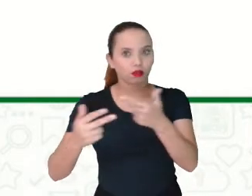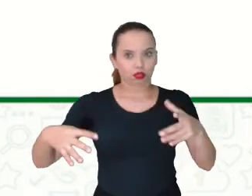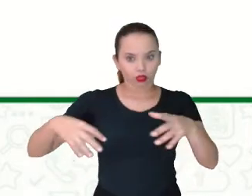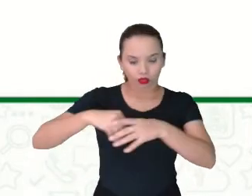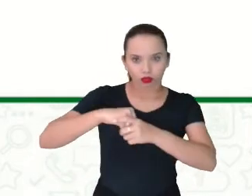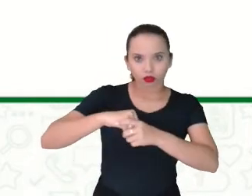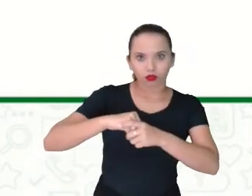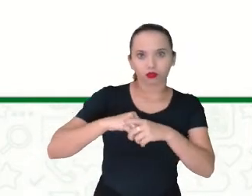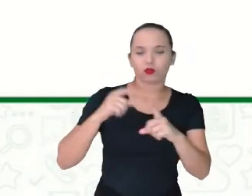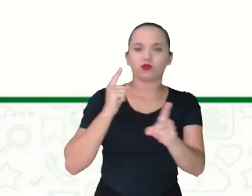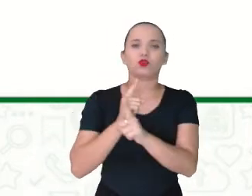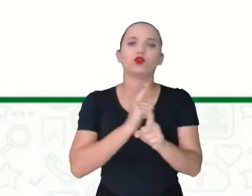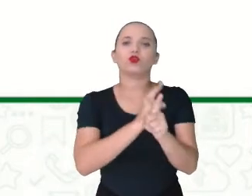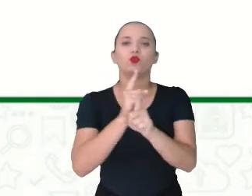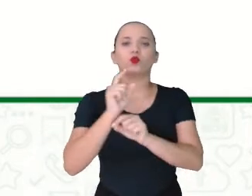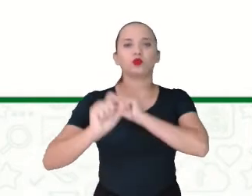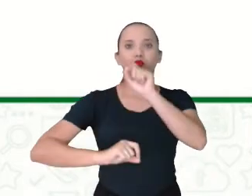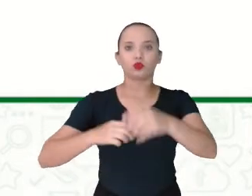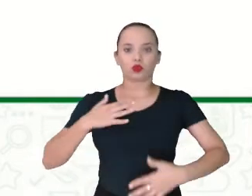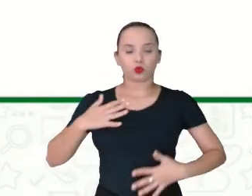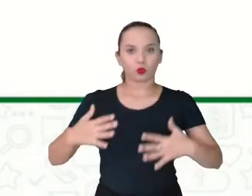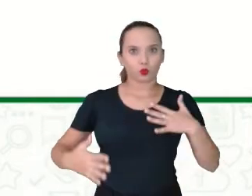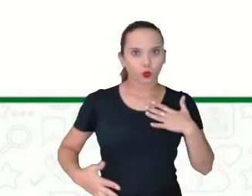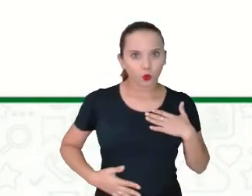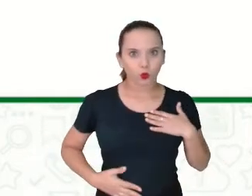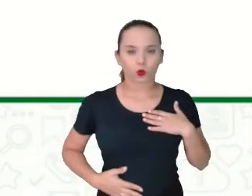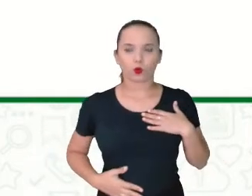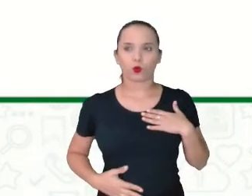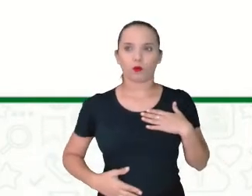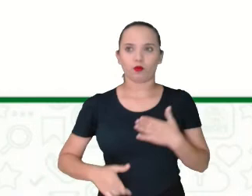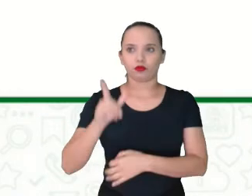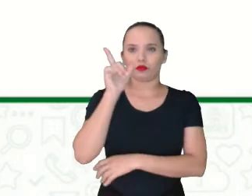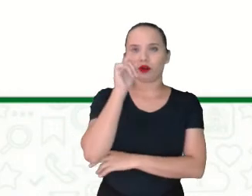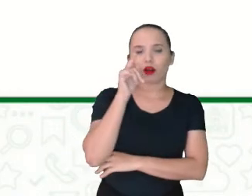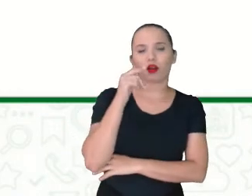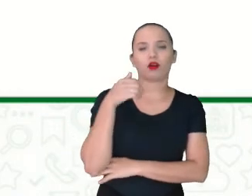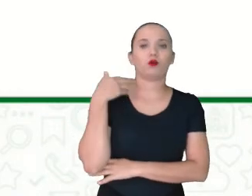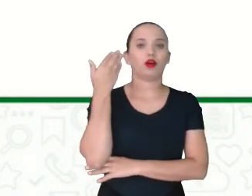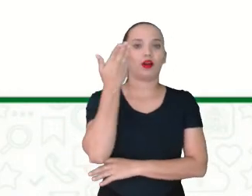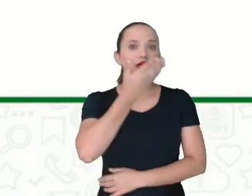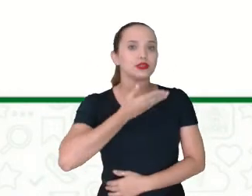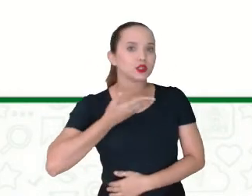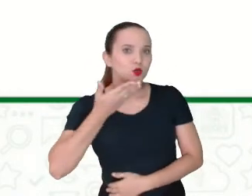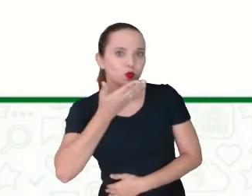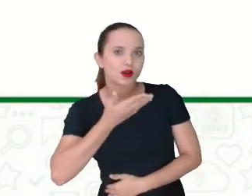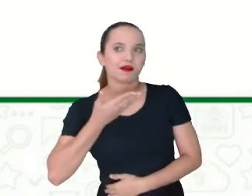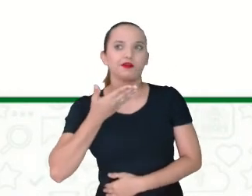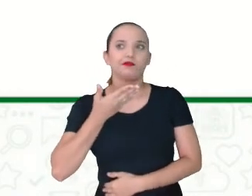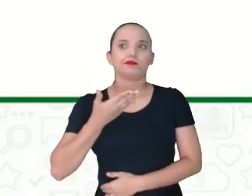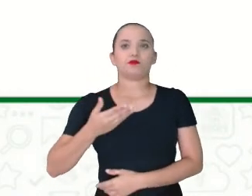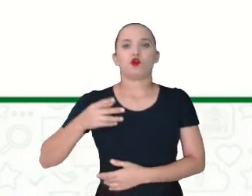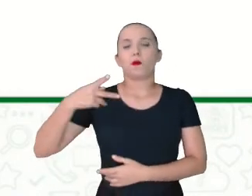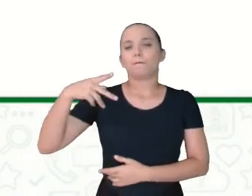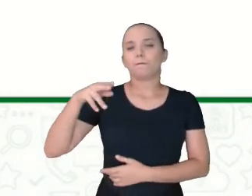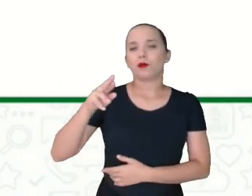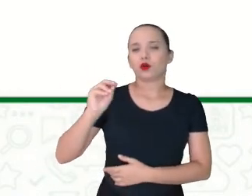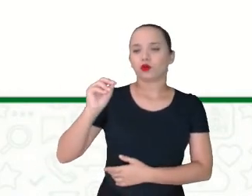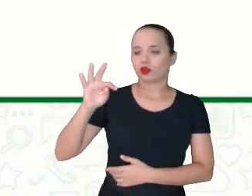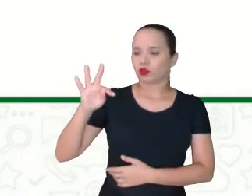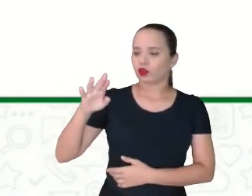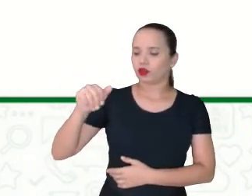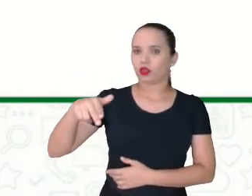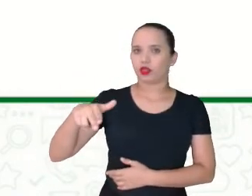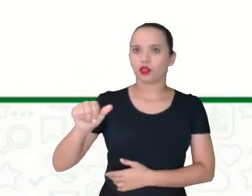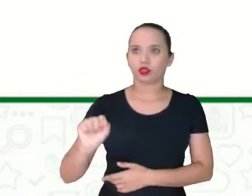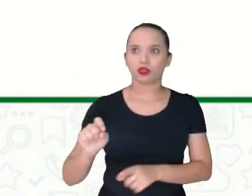gente encontra, né, num corpo de um ser vivo, água, açúcares, proteínas